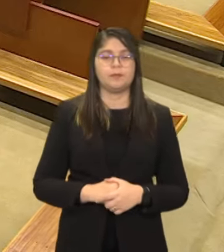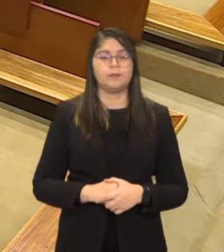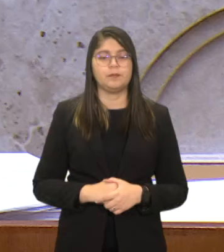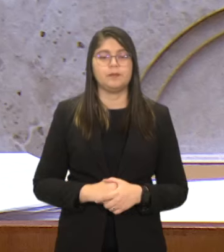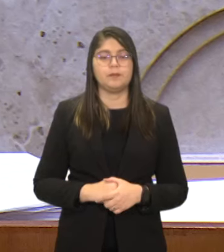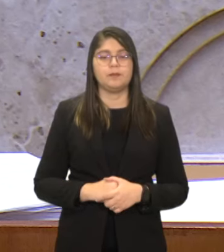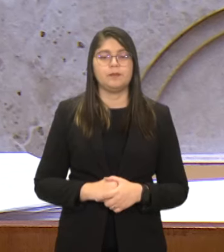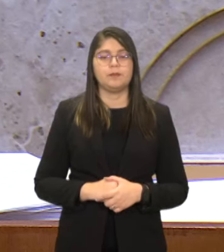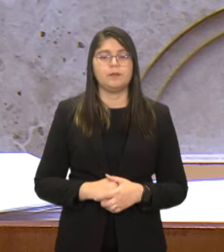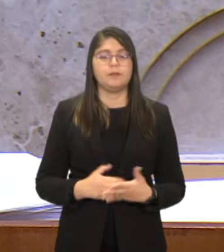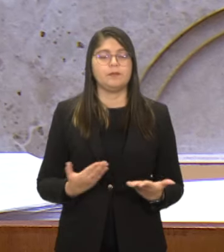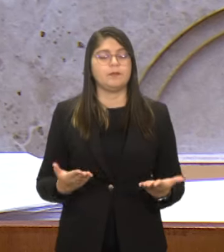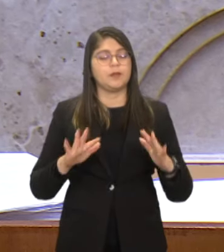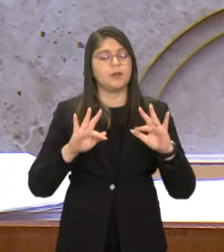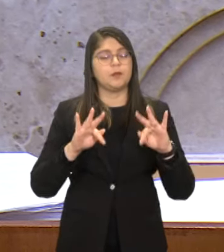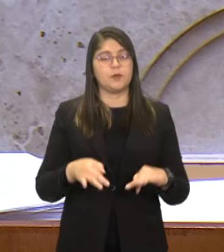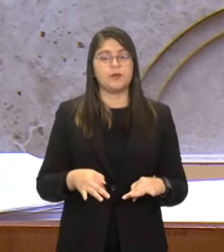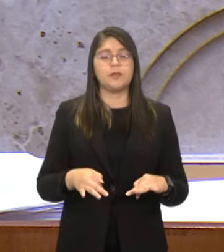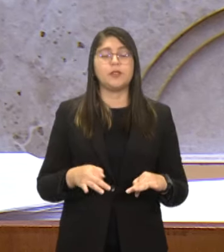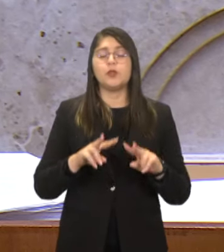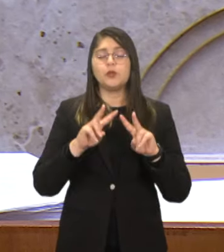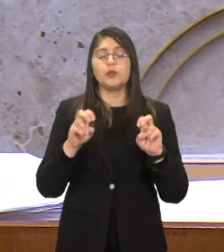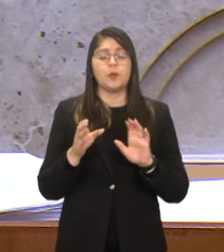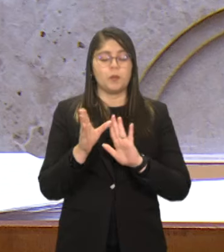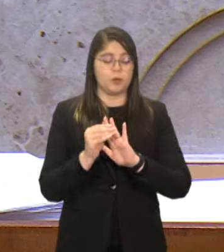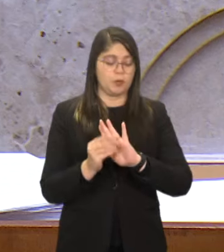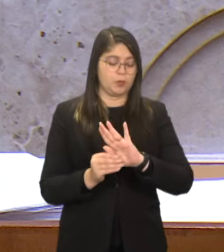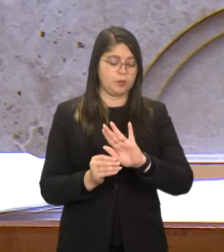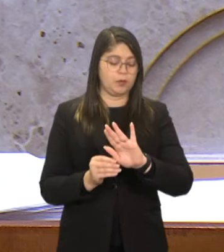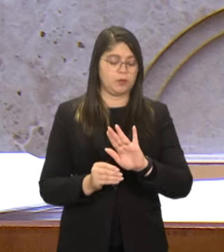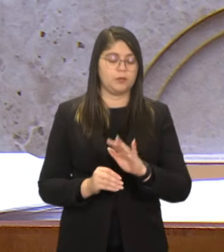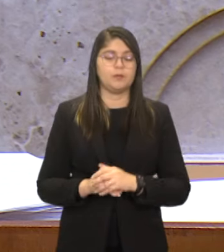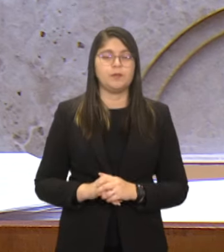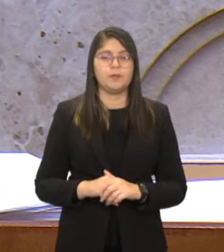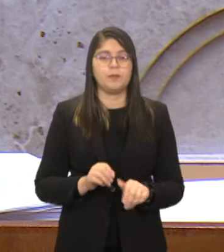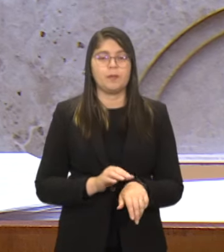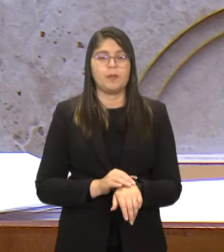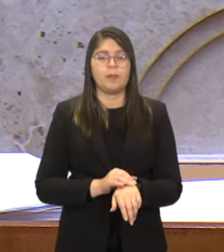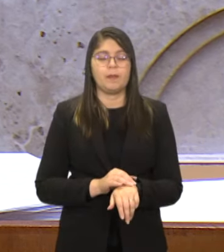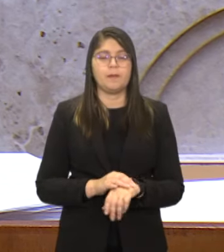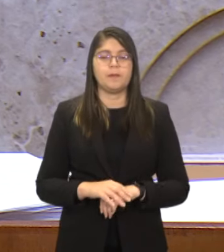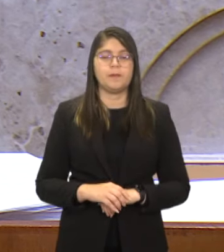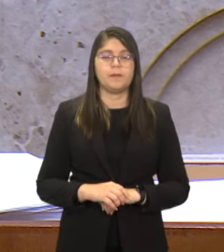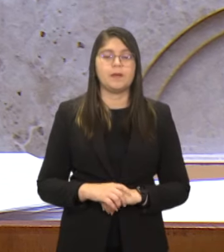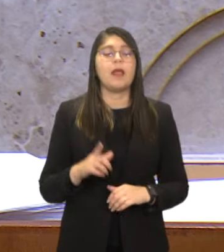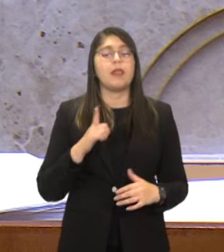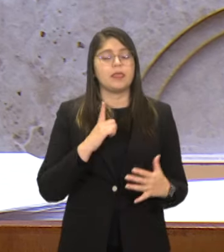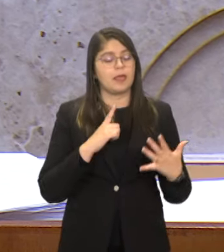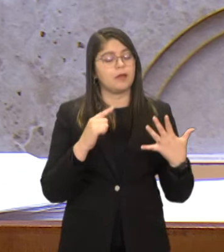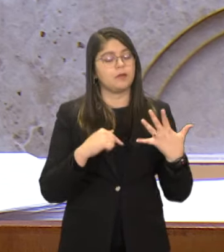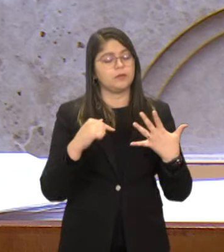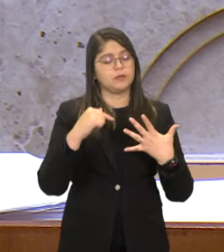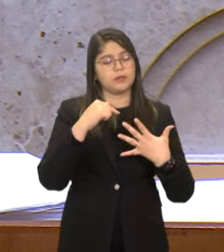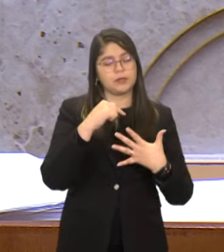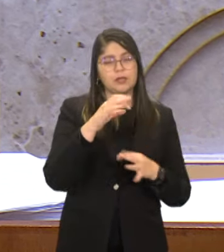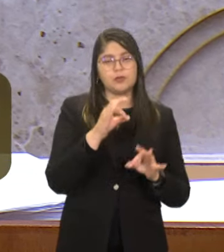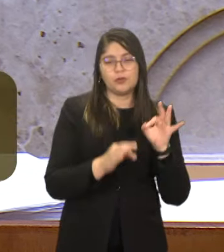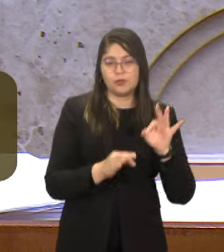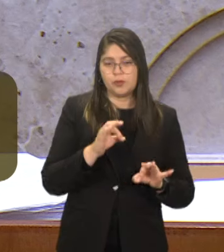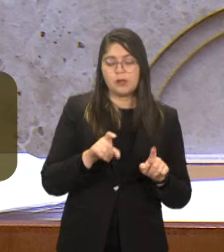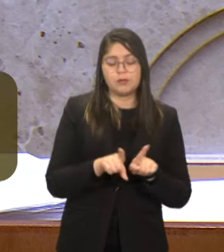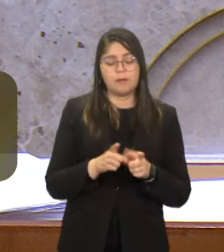E, por fim, quanto ao conteúdo do acordo, as cláusulas e condições atendem os critérios de juridicidade e